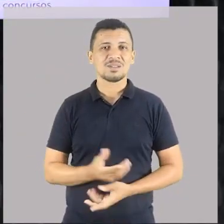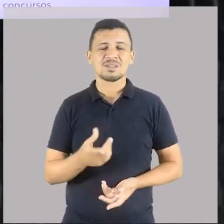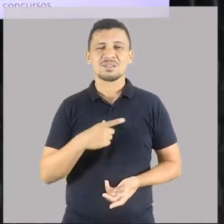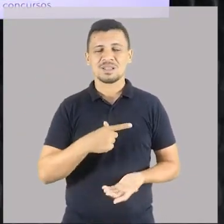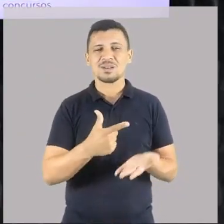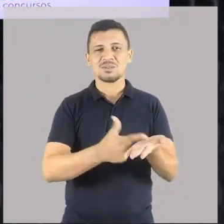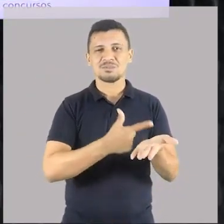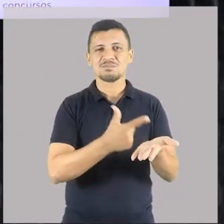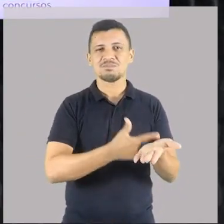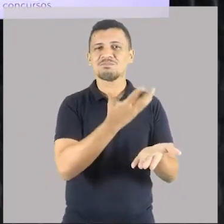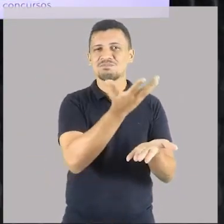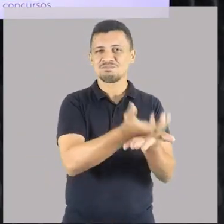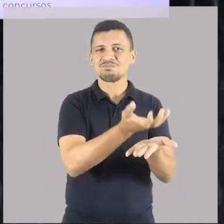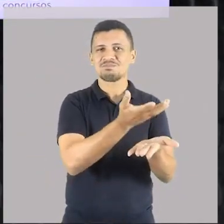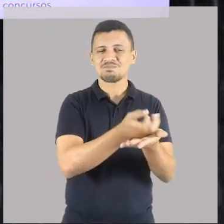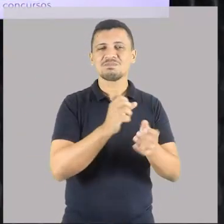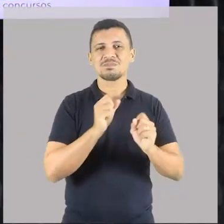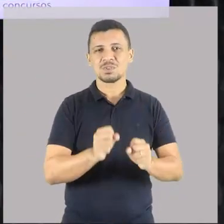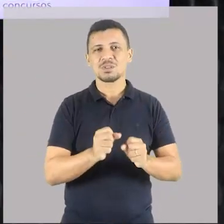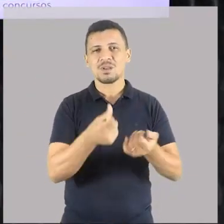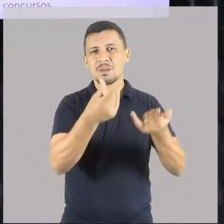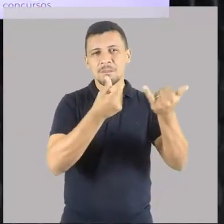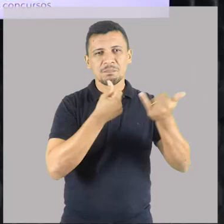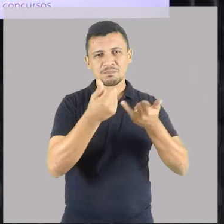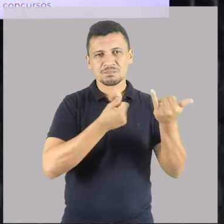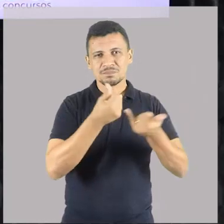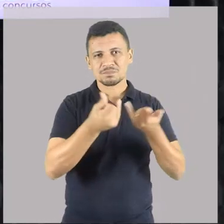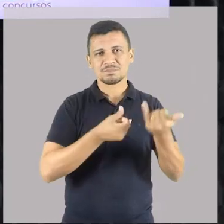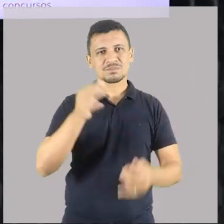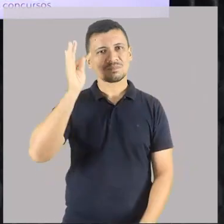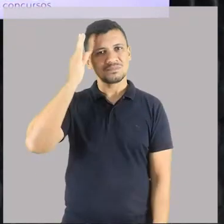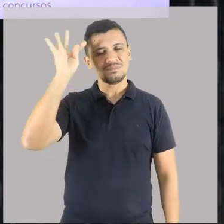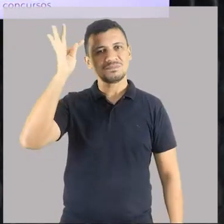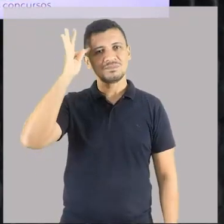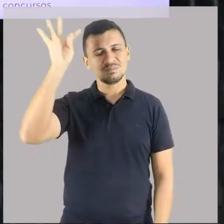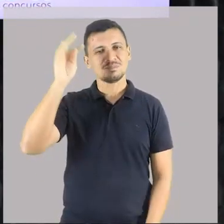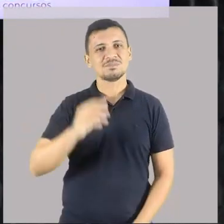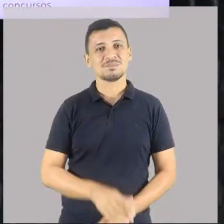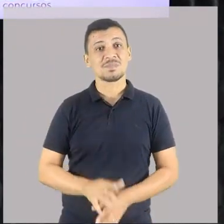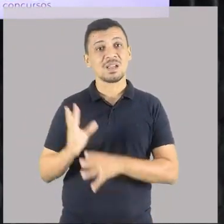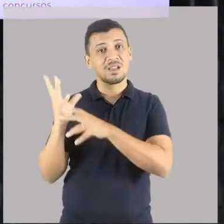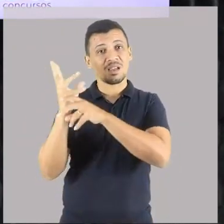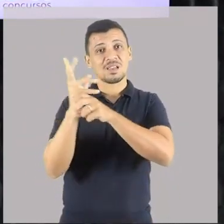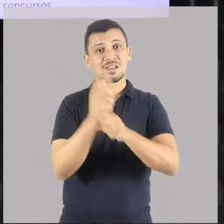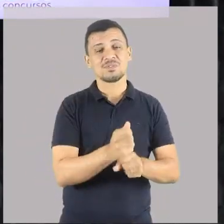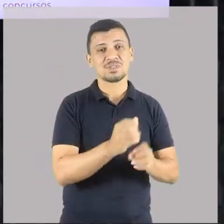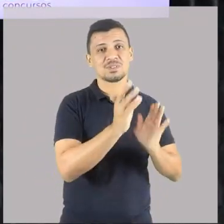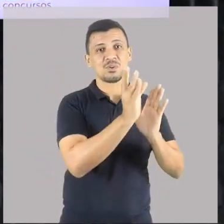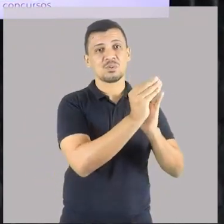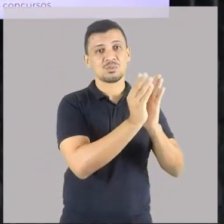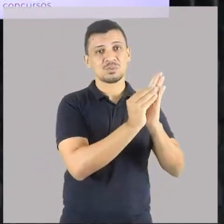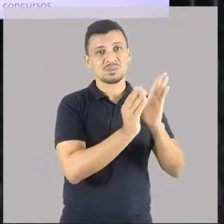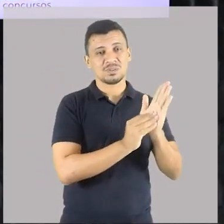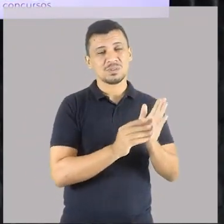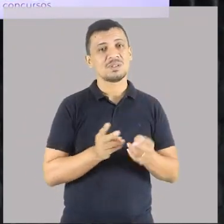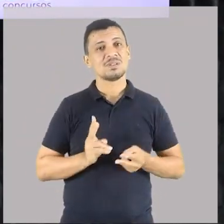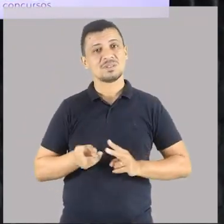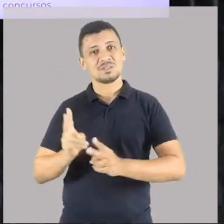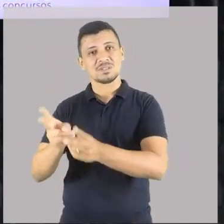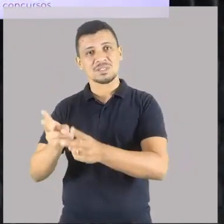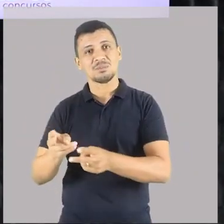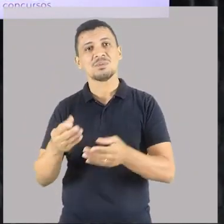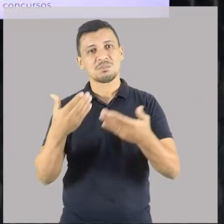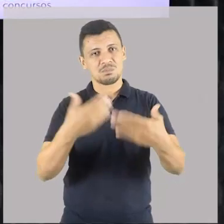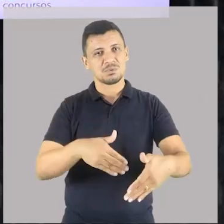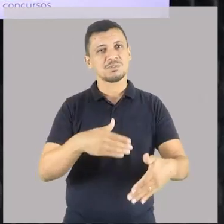à disposição de vocês com mais informações teóricas para que vocês revisem esse conteúdo que está sempre presente nas provas de uma